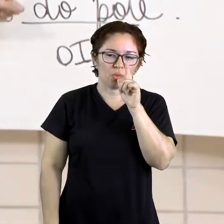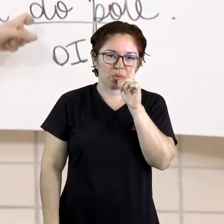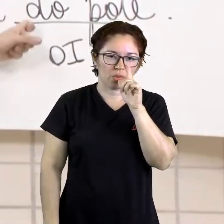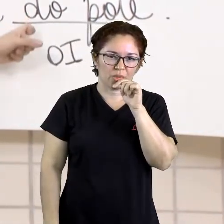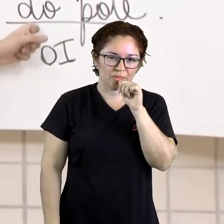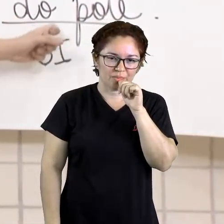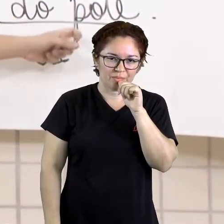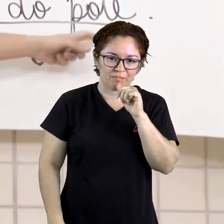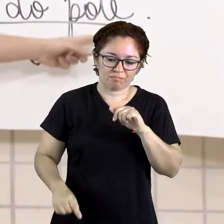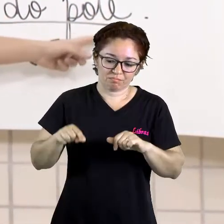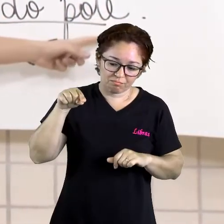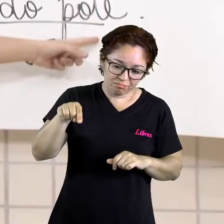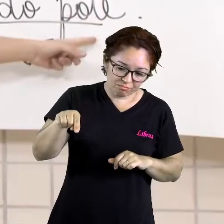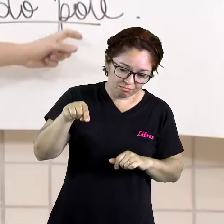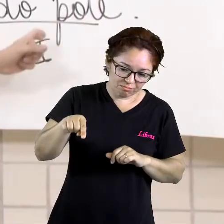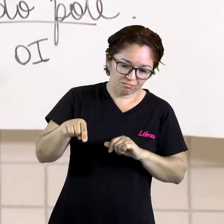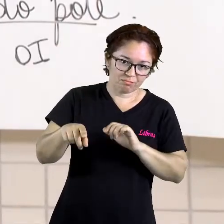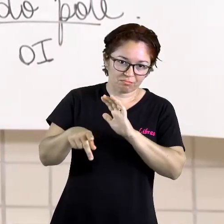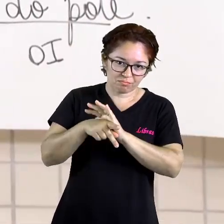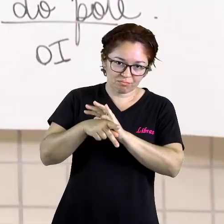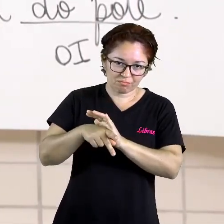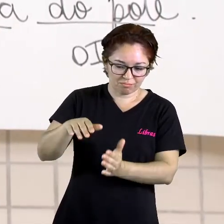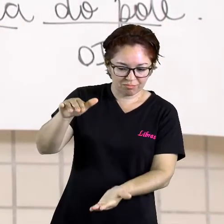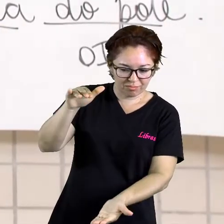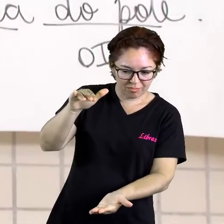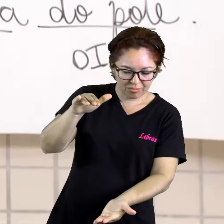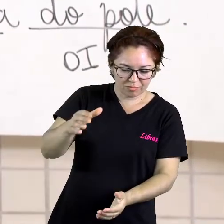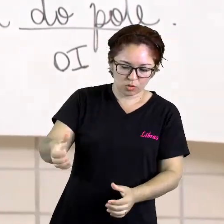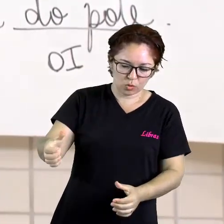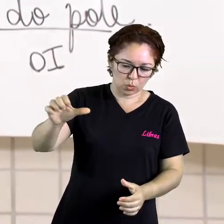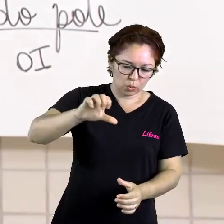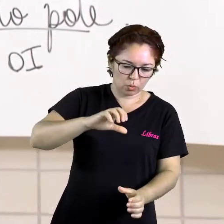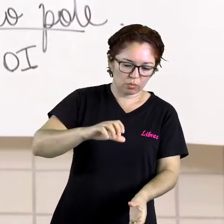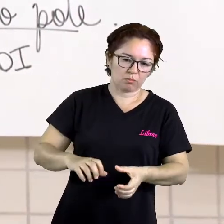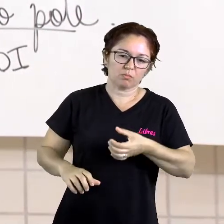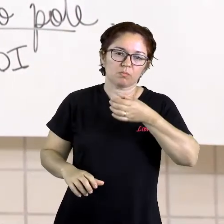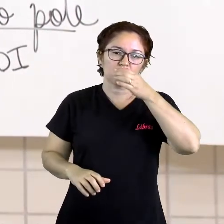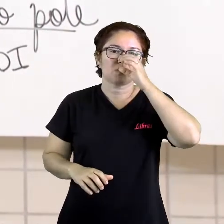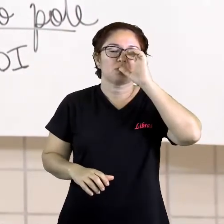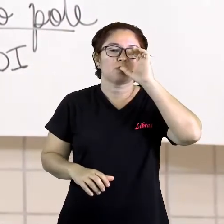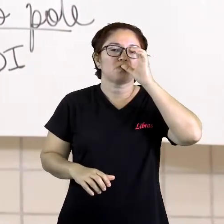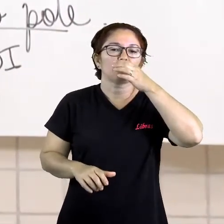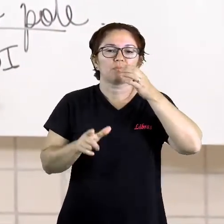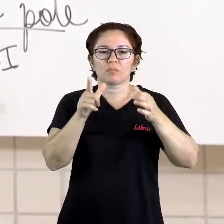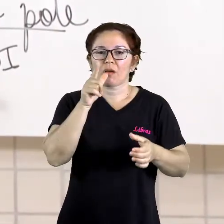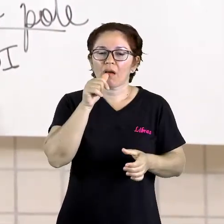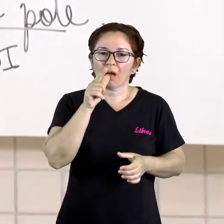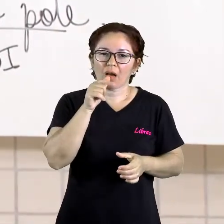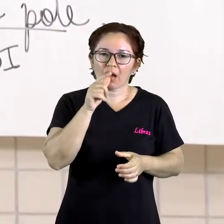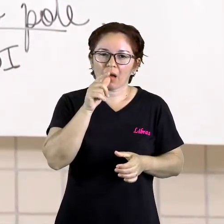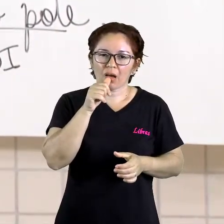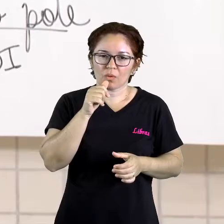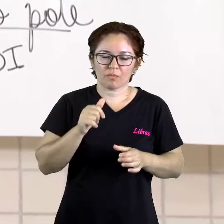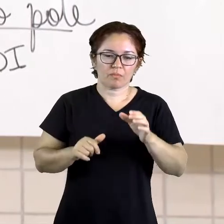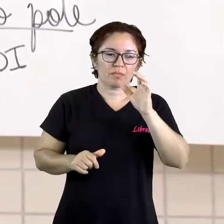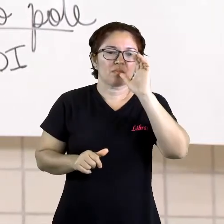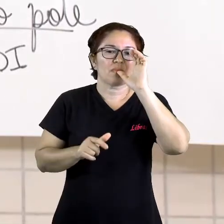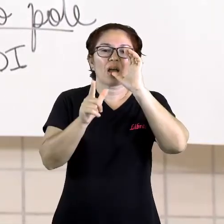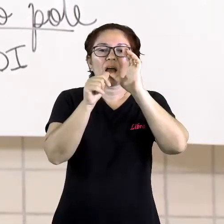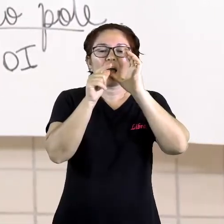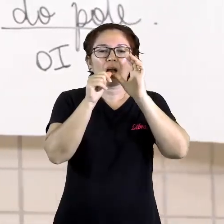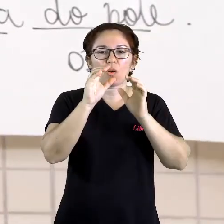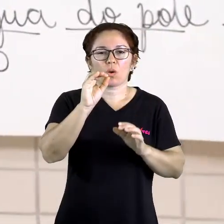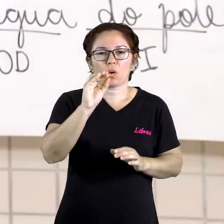algum lugar, do pote. Então, bebíamos água, objeto direto, do pote, objeto